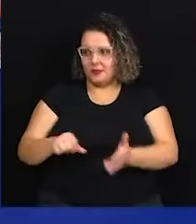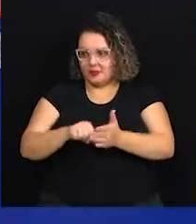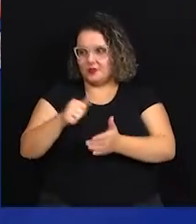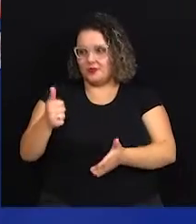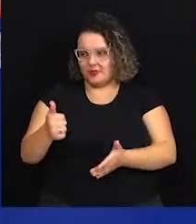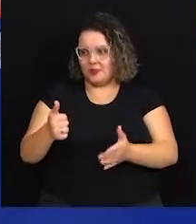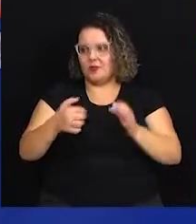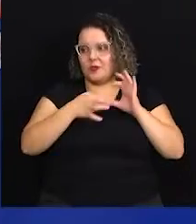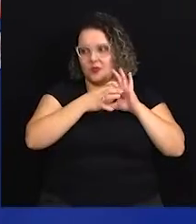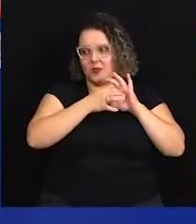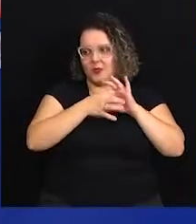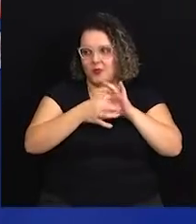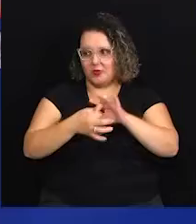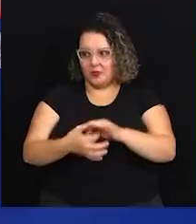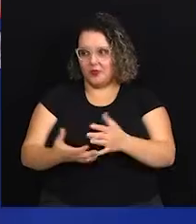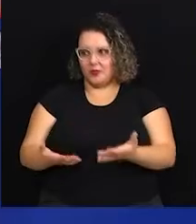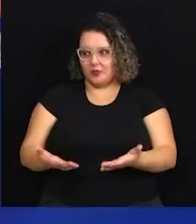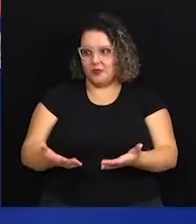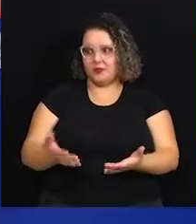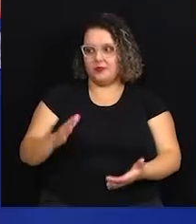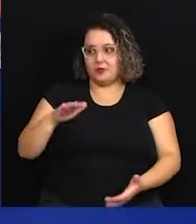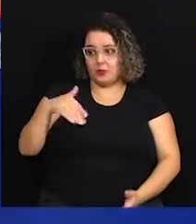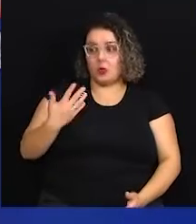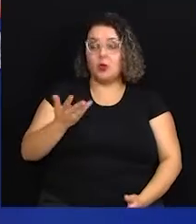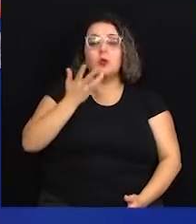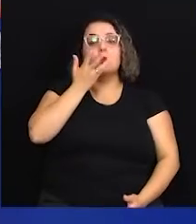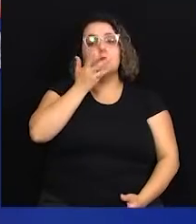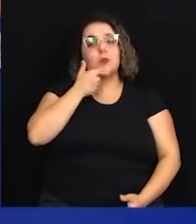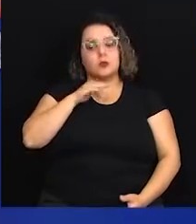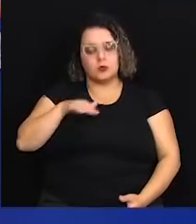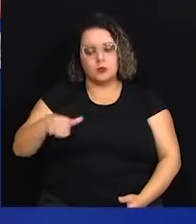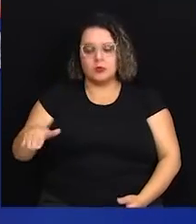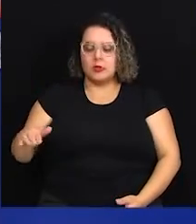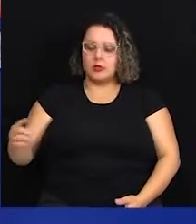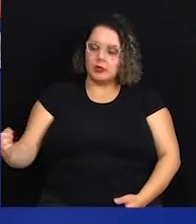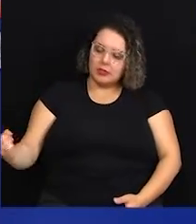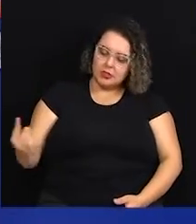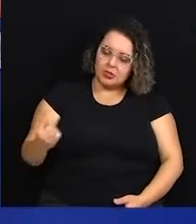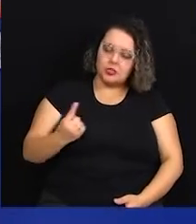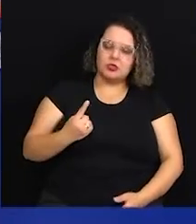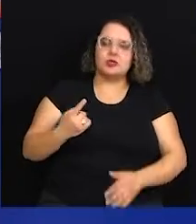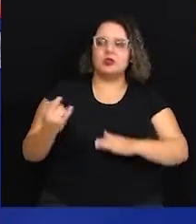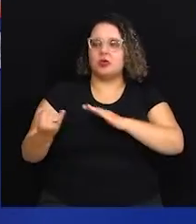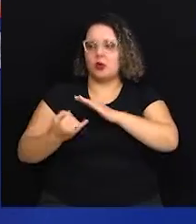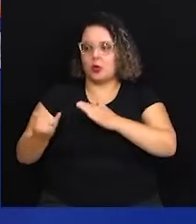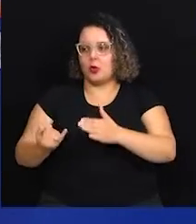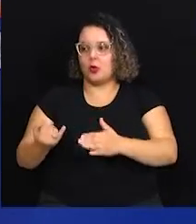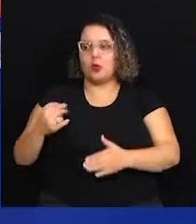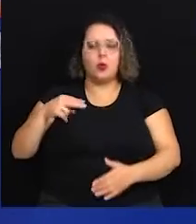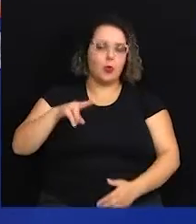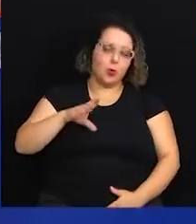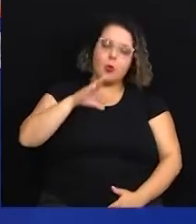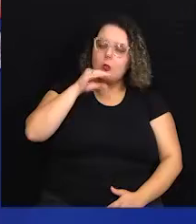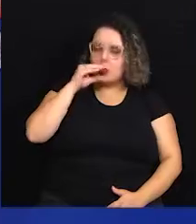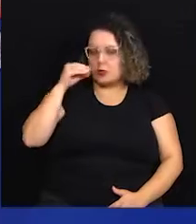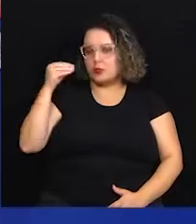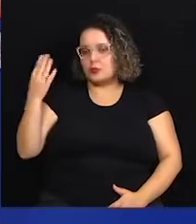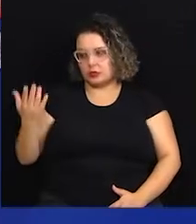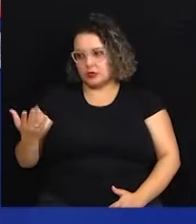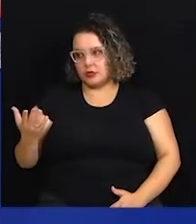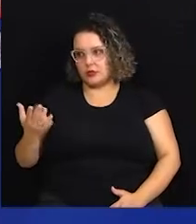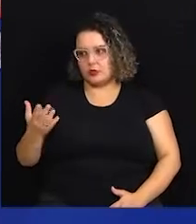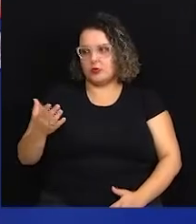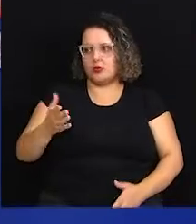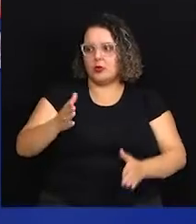para contextualizar, quando essa criança chega aqui na instituição, essa criança ou esse adolescente, ele passa